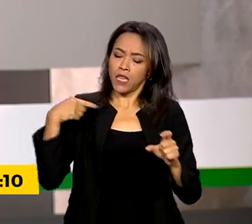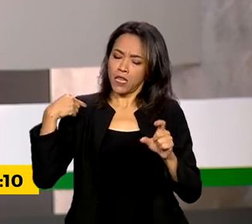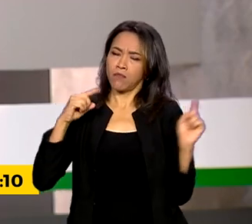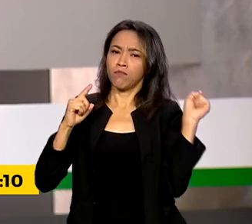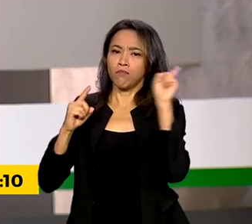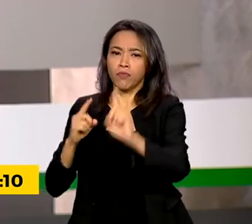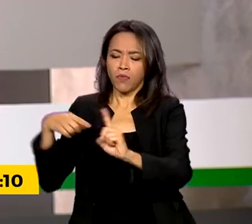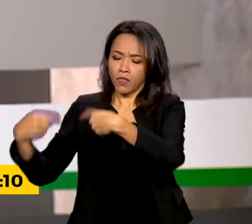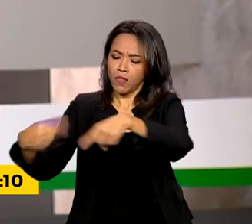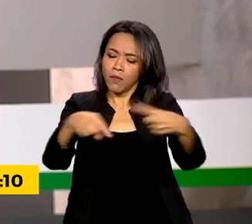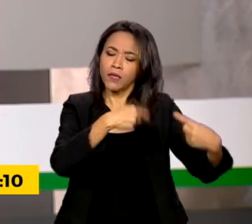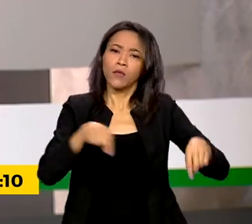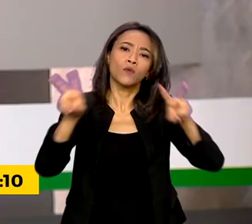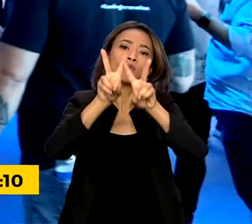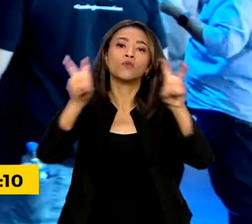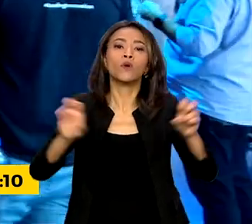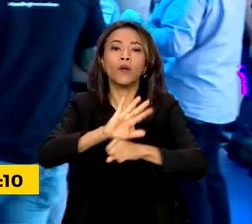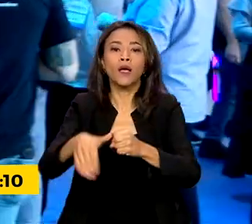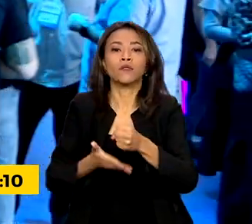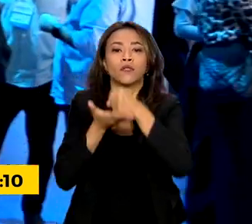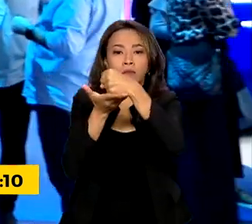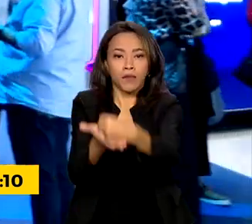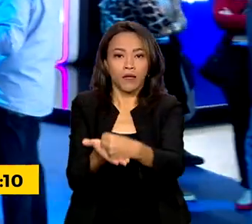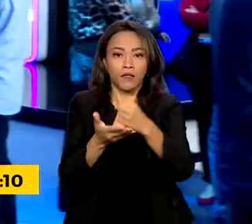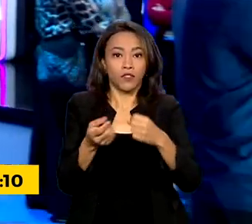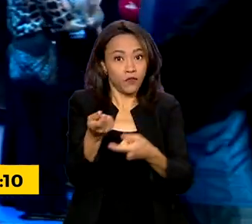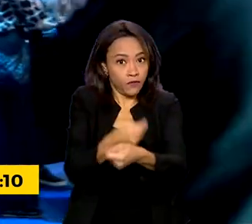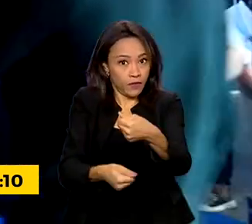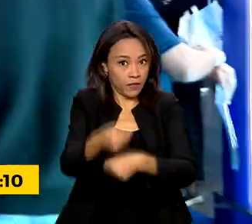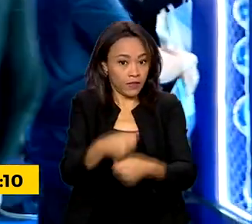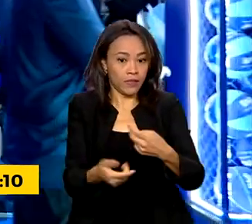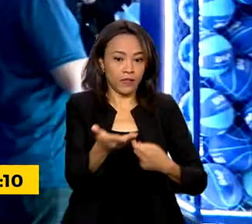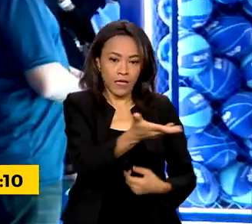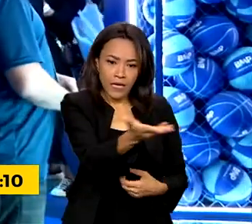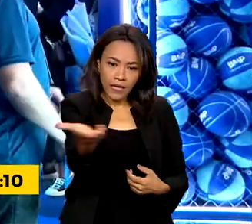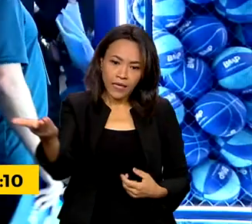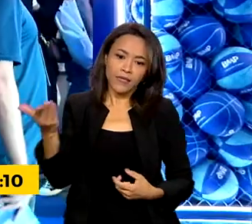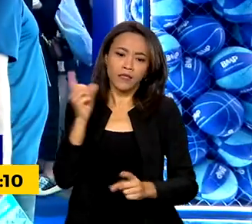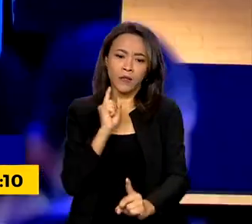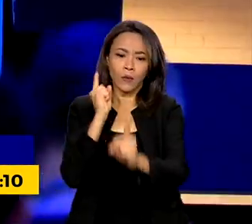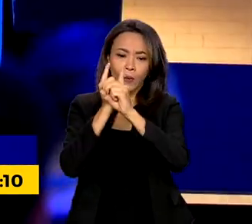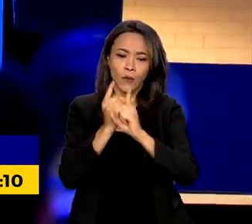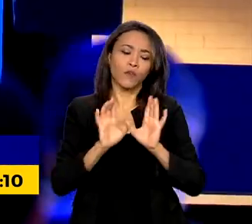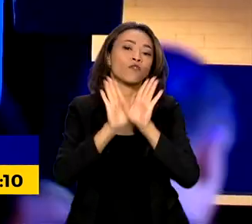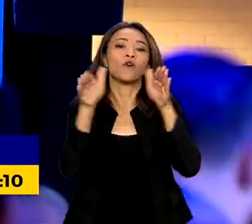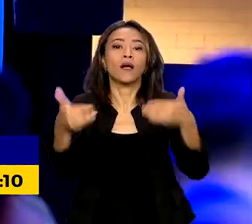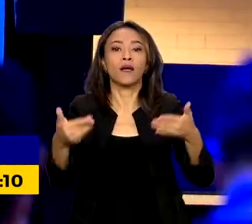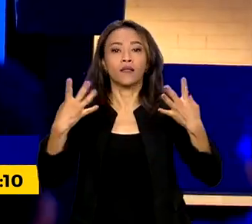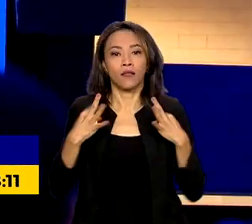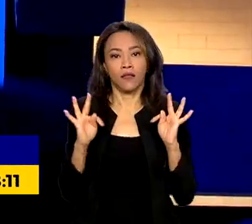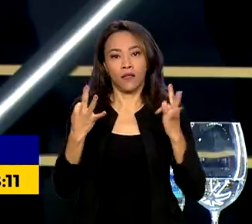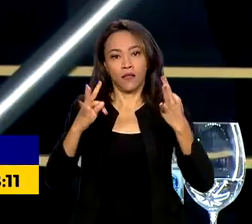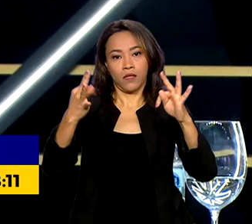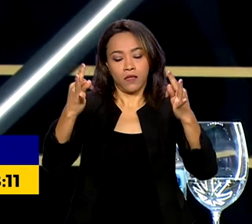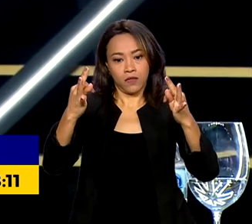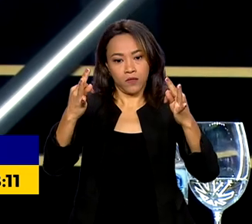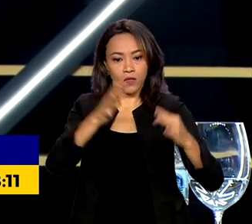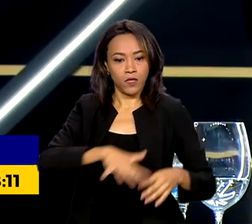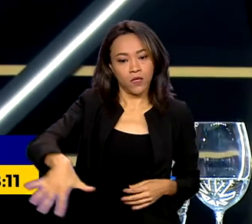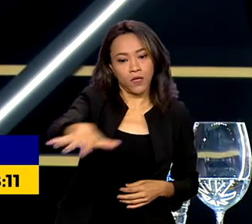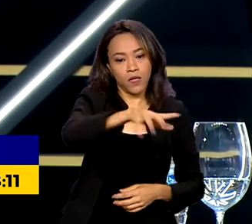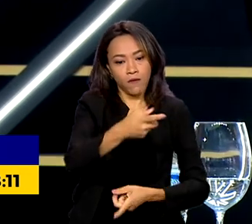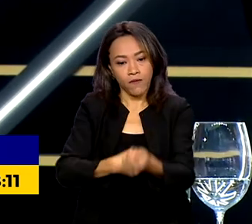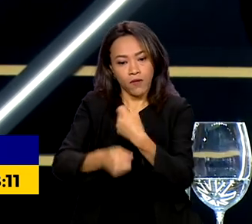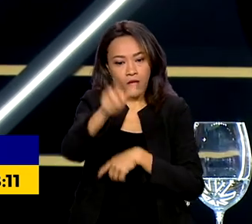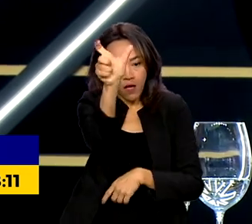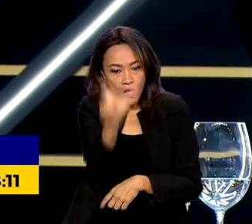promoção da sustentabilidade. No evento voltado à tecnologia e inovação do setor financeiro, a ministra do